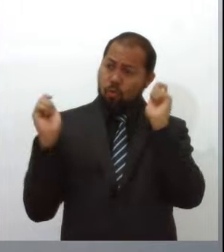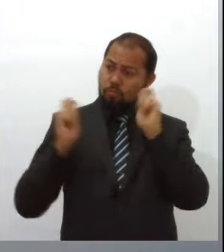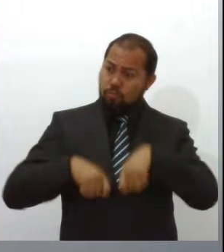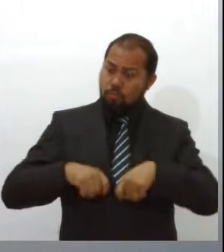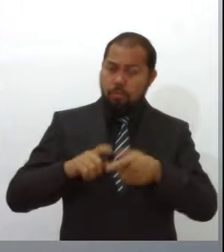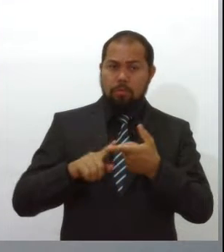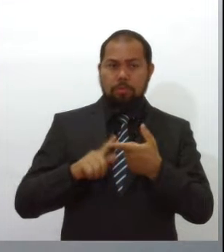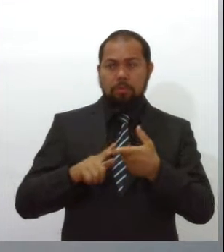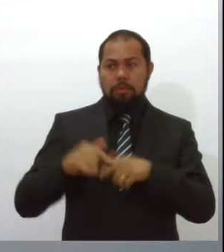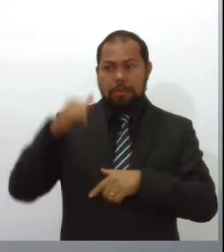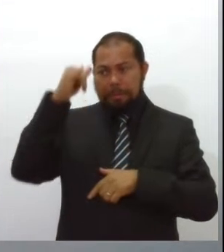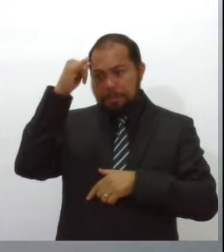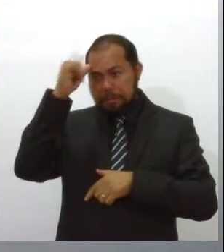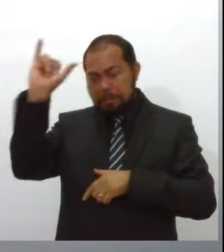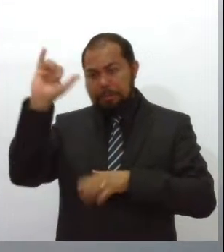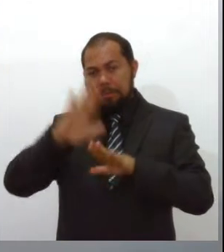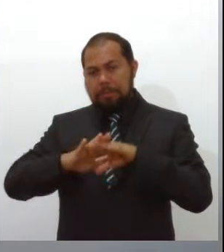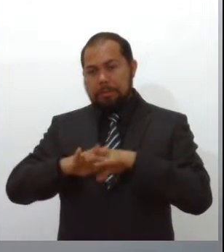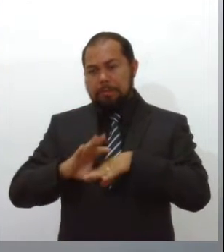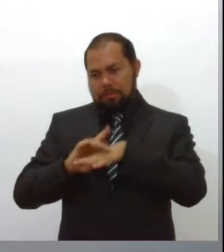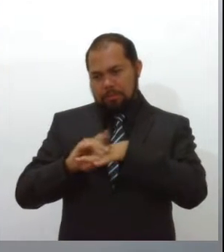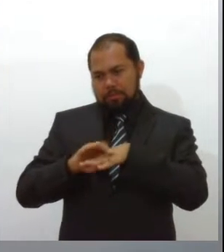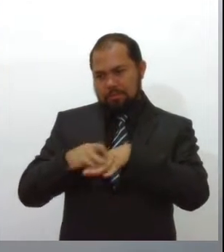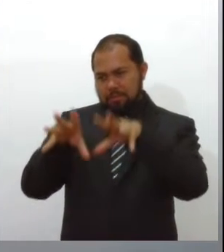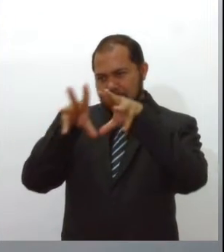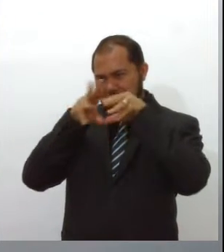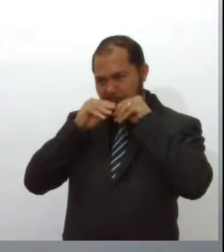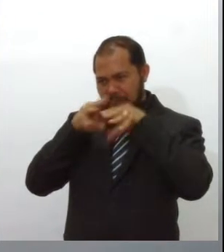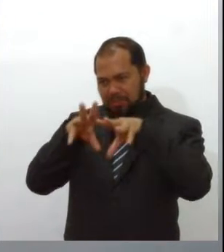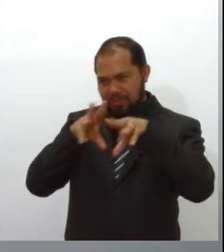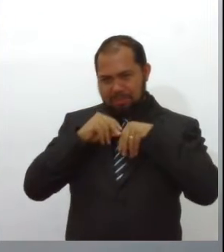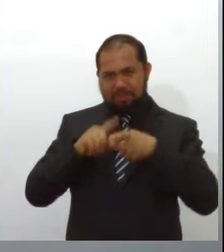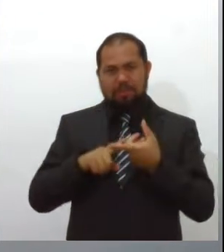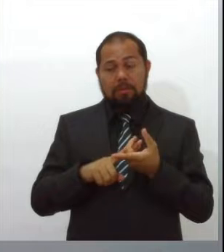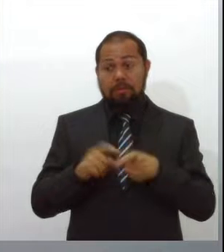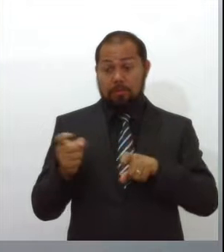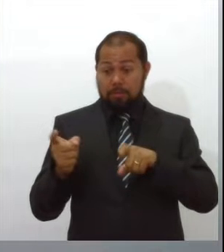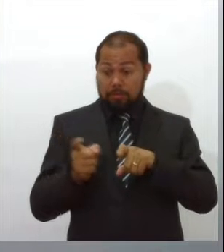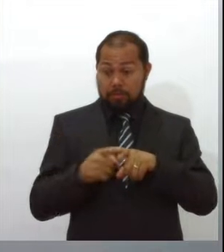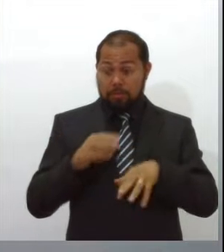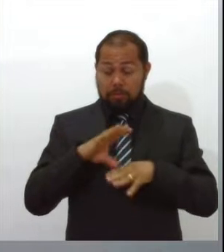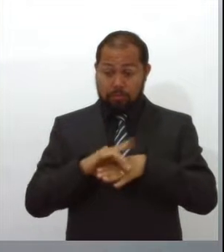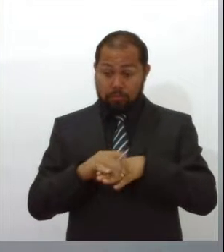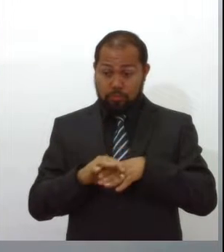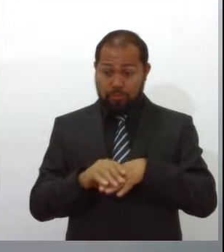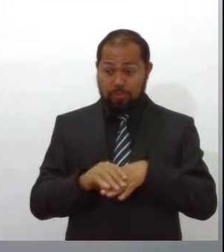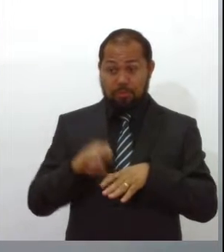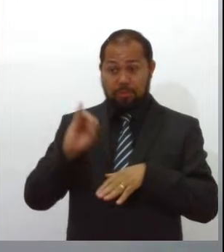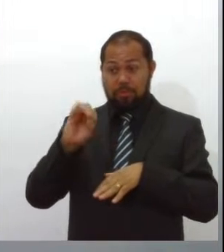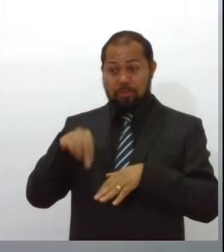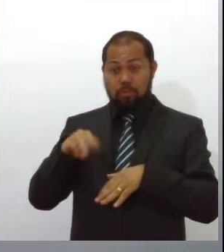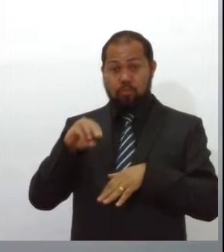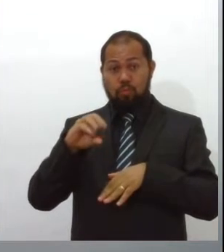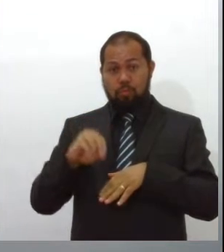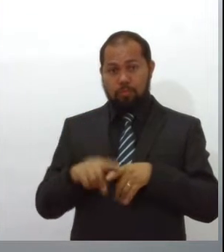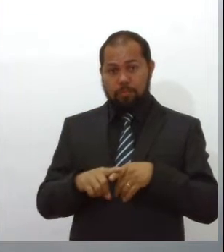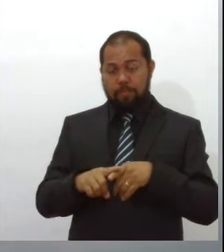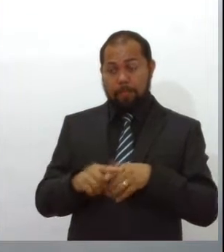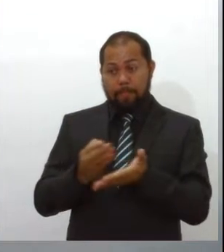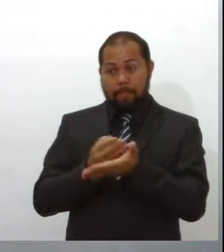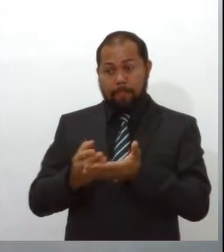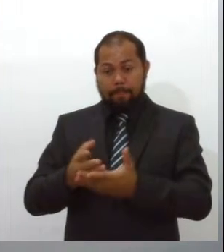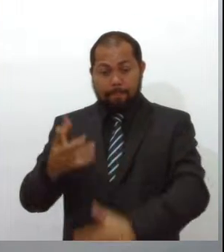doenças infecciosas, que chamamos de doenças imunopreveníveis. A partir da vacinação, nós conseguimos diminuir a